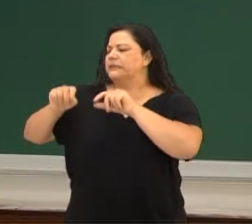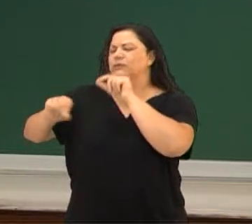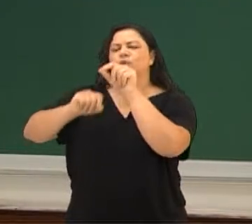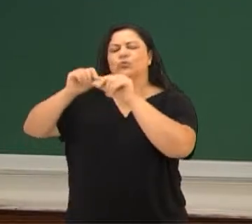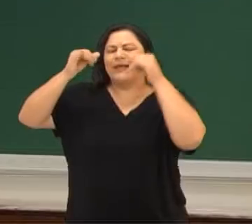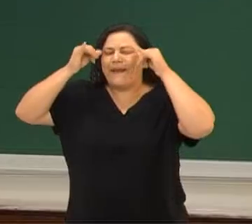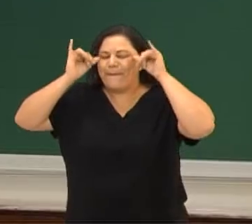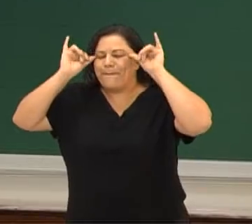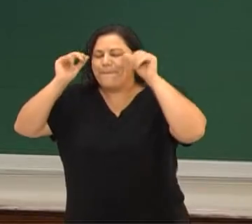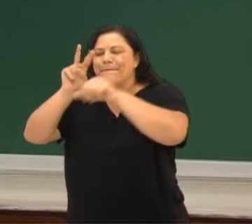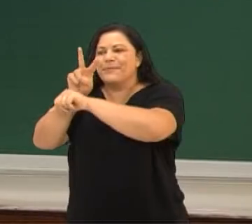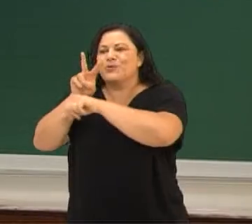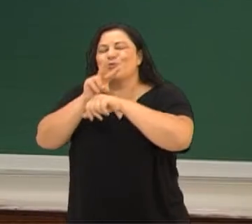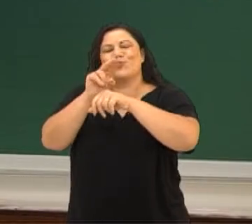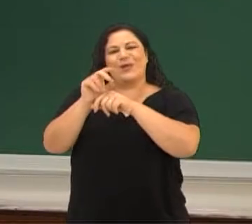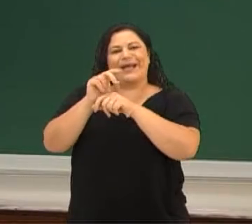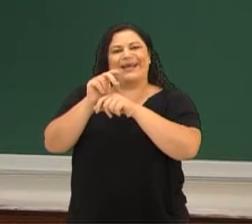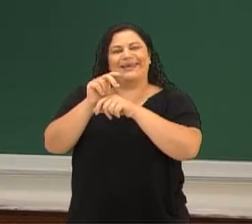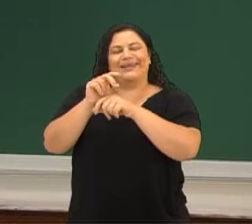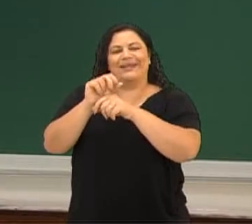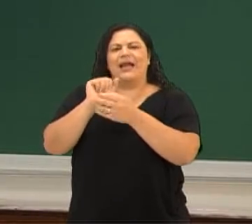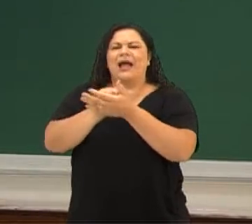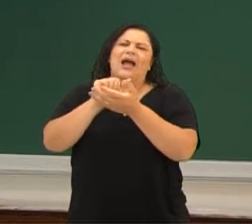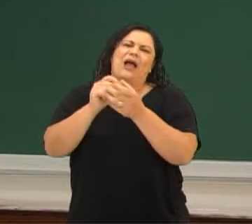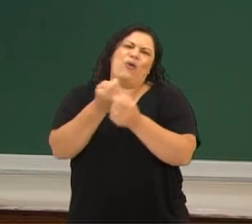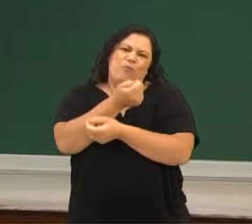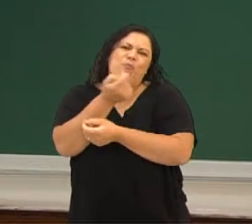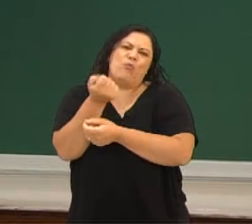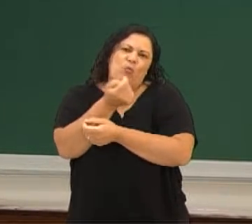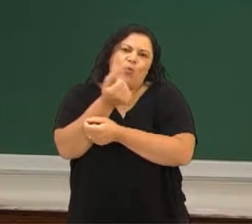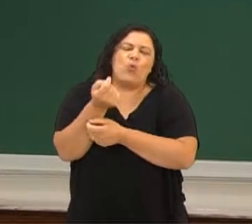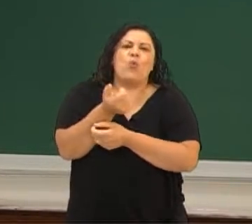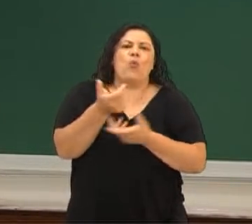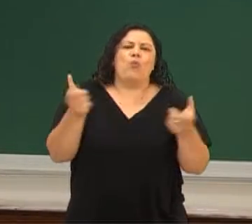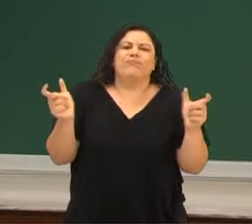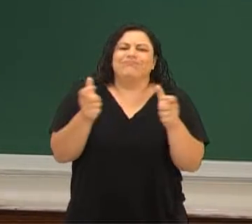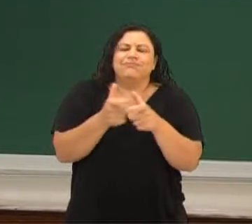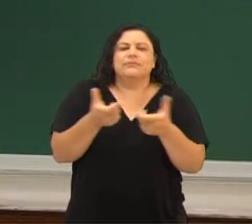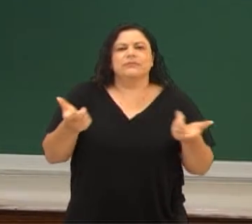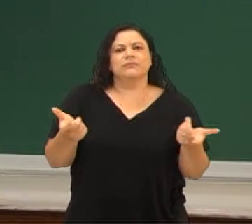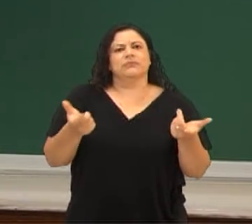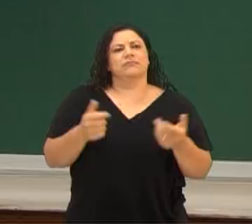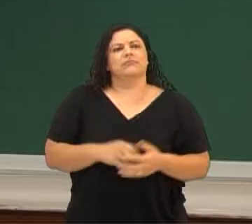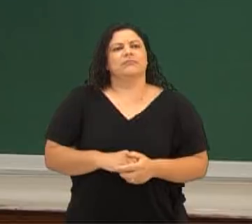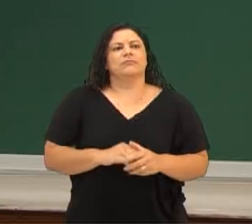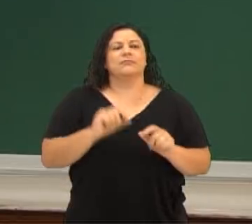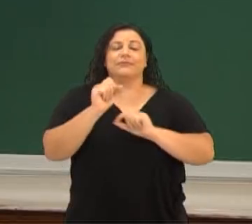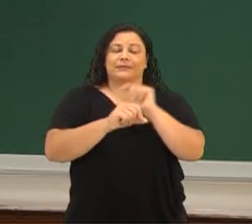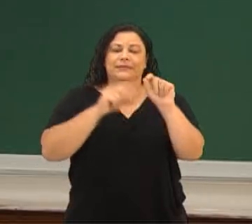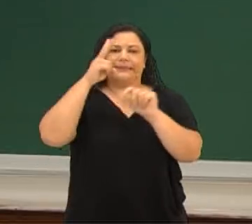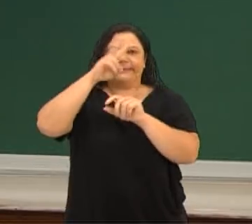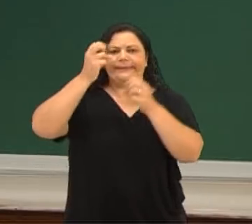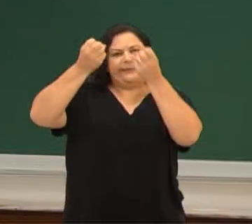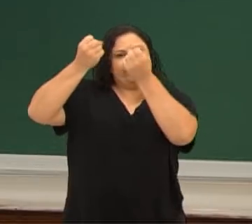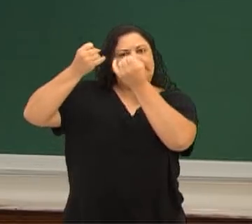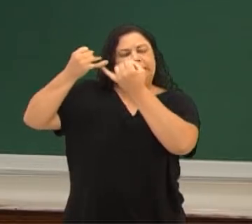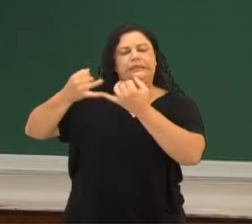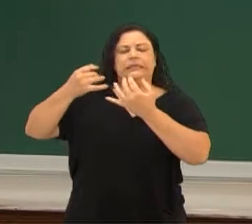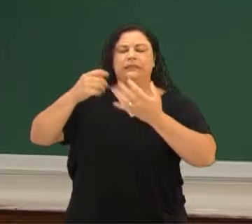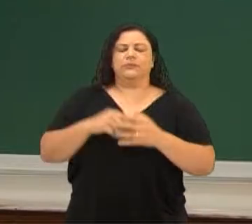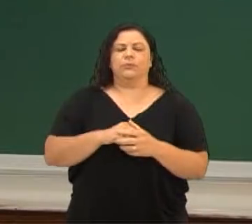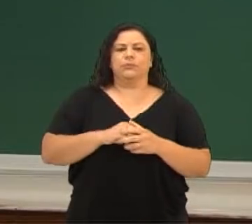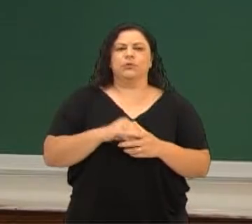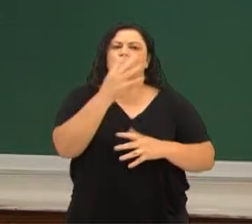continente africano uma atividade de pouca expressividade da economia? As condições naturais são pouco